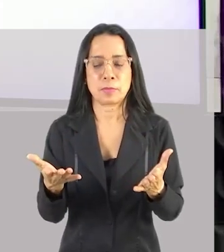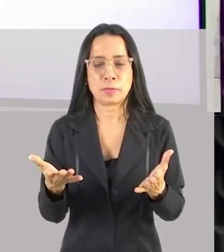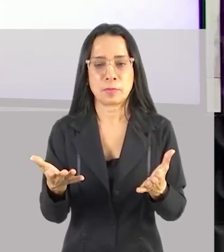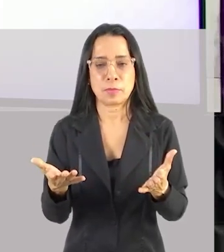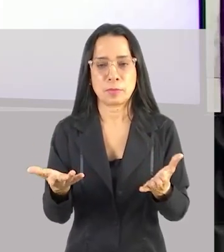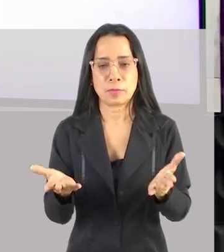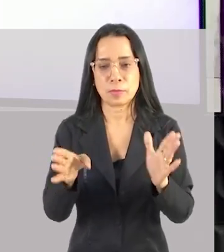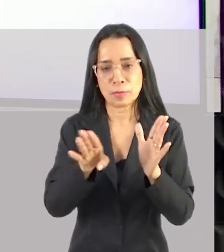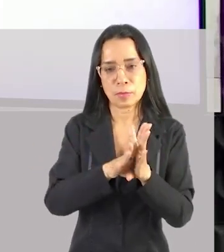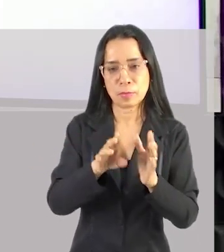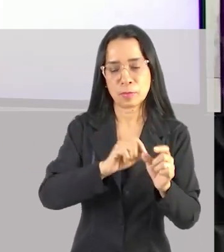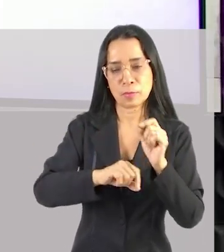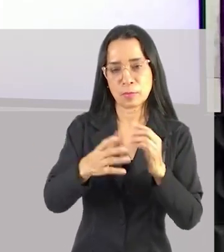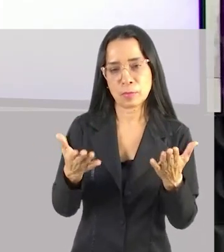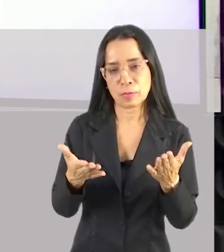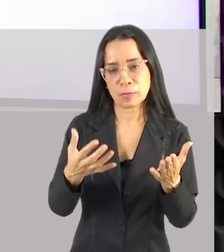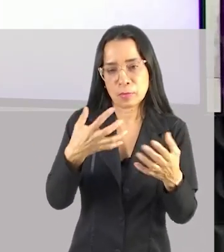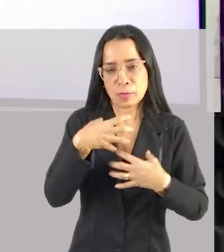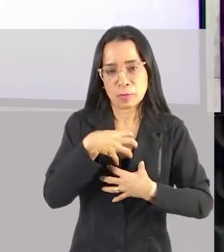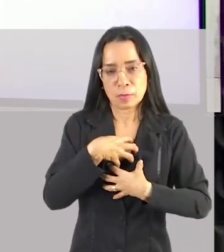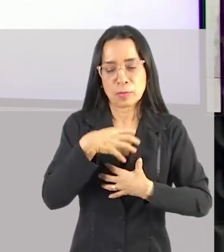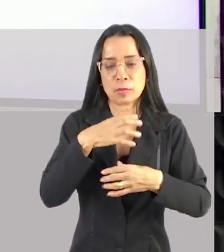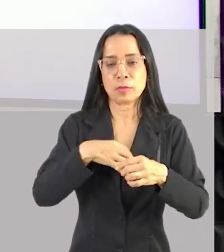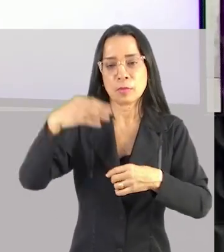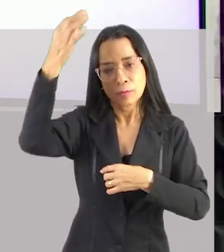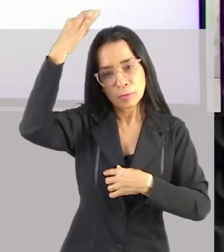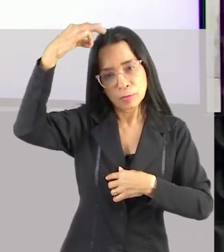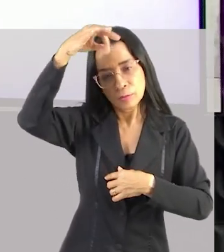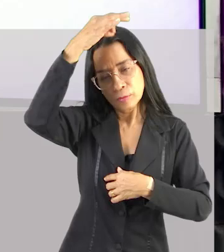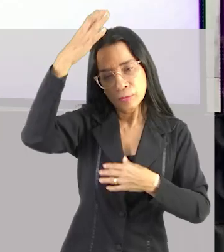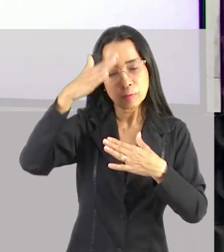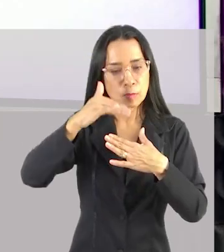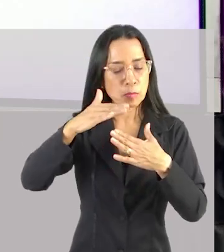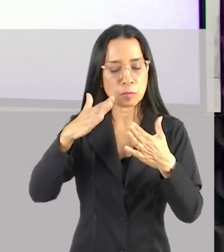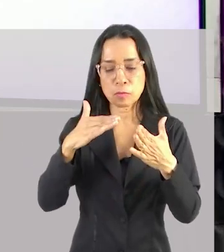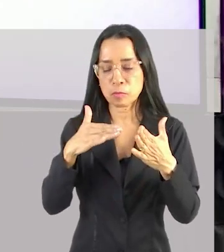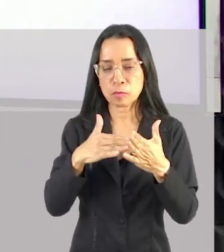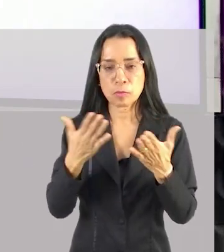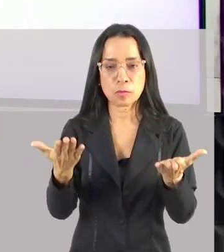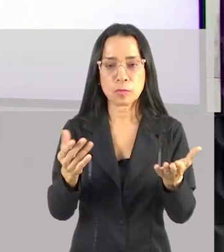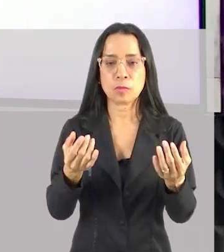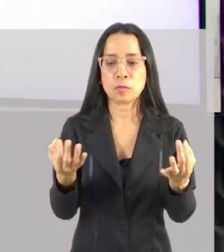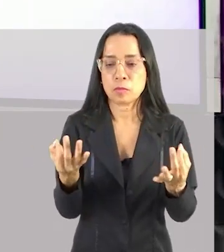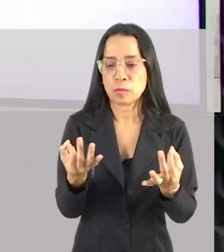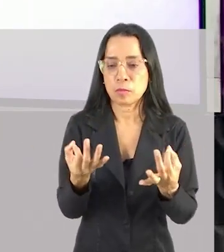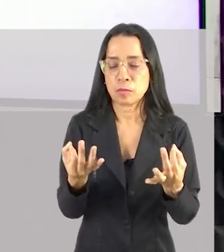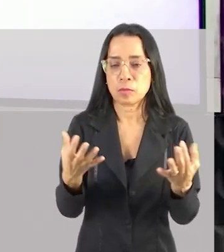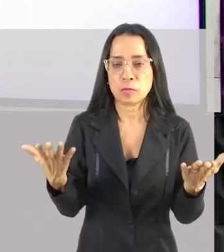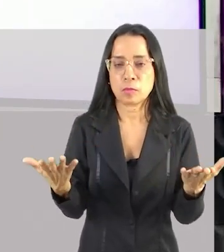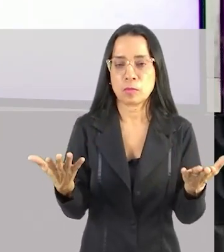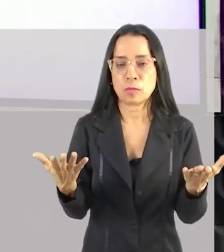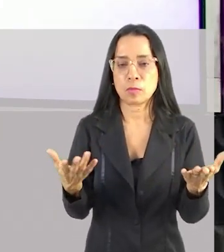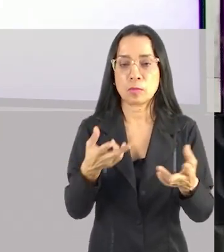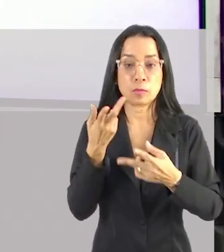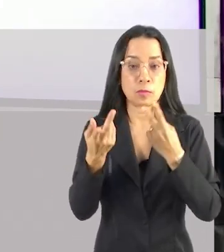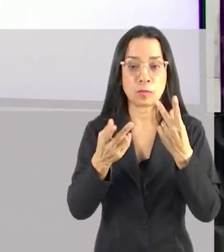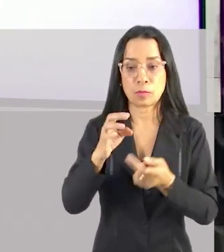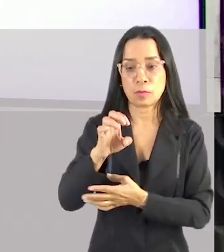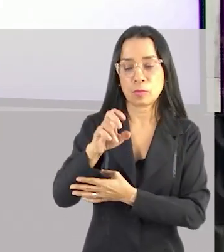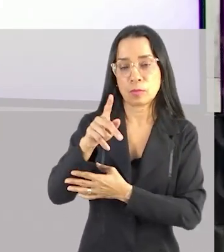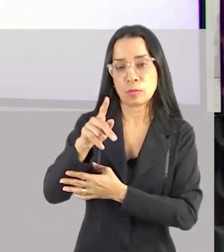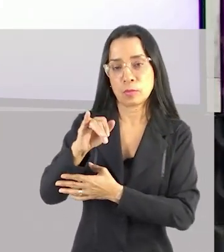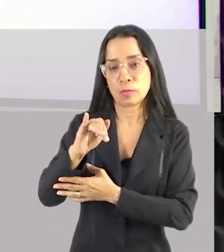eu não vou chegar a esse estado de espírito pleno, né? Vai dizer o Epicuro, né?